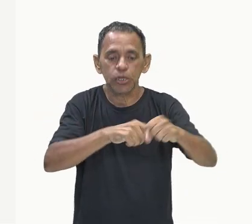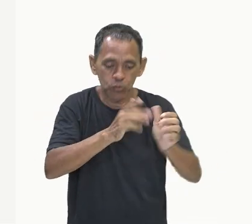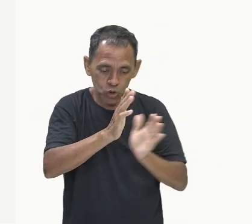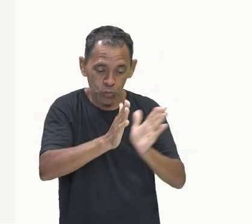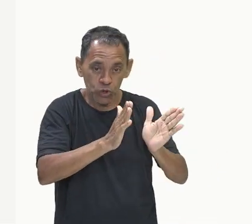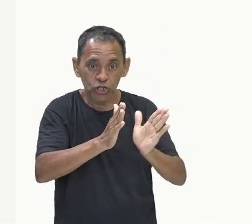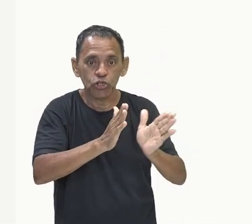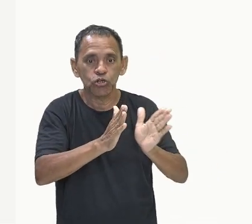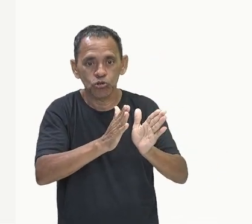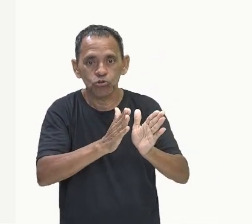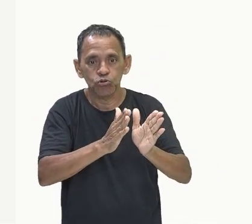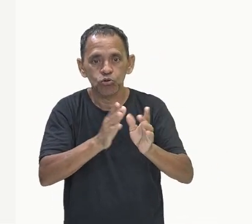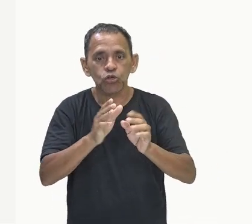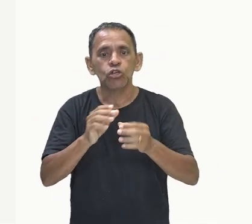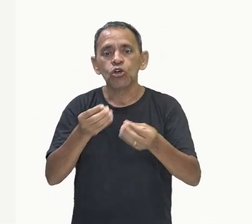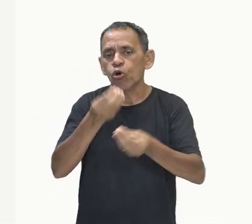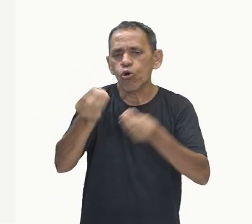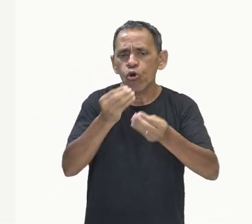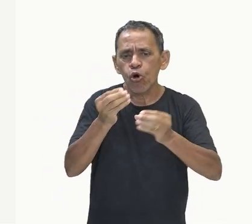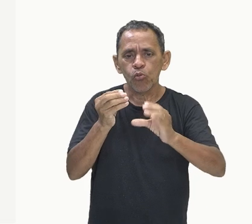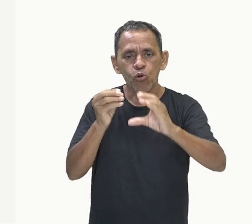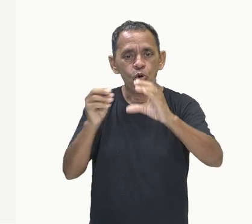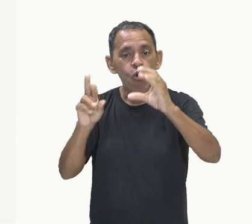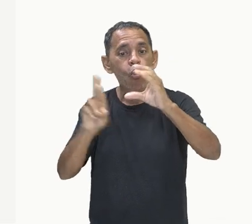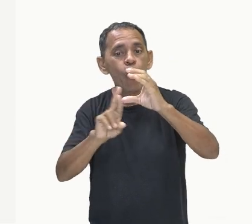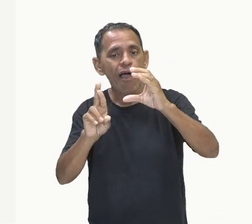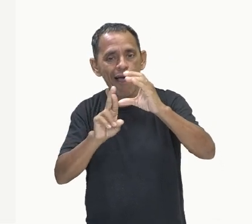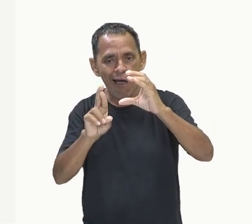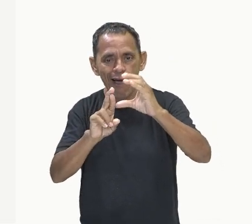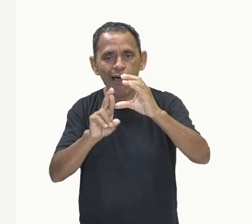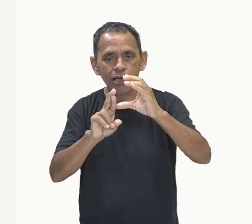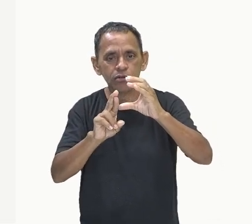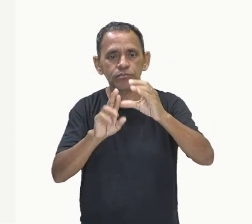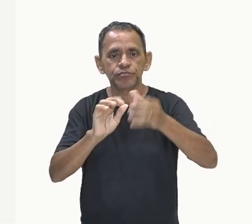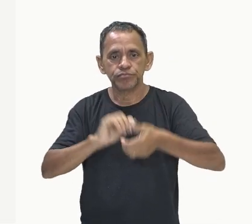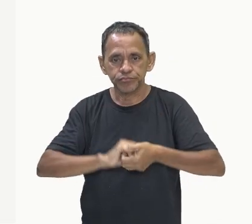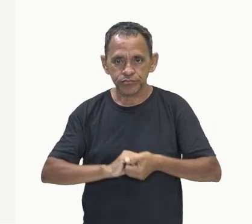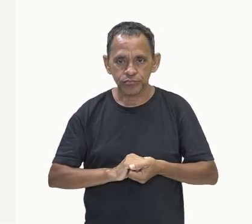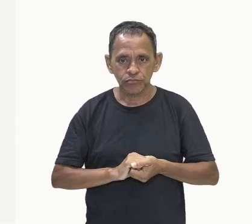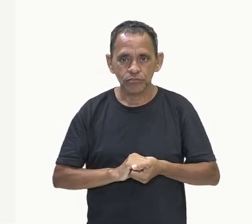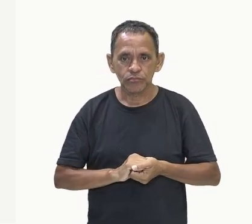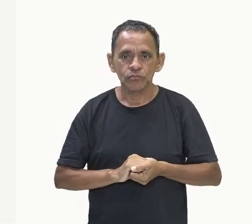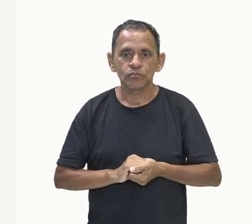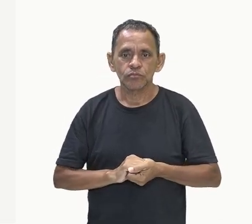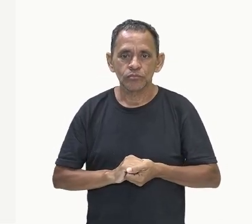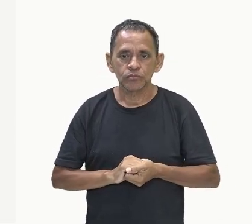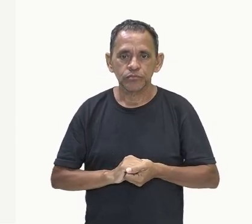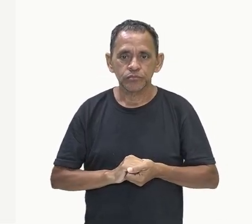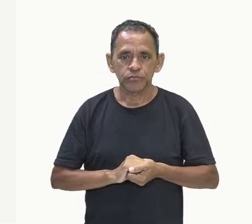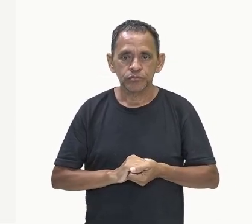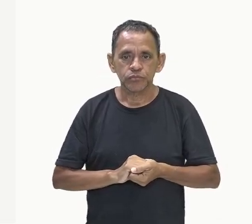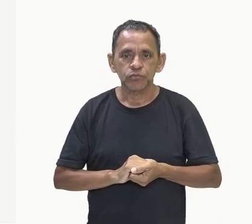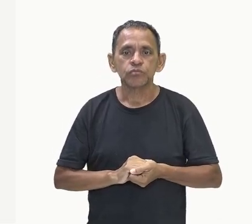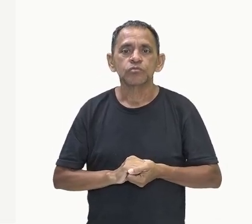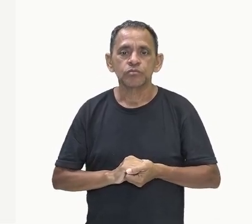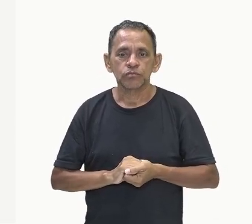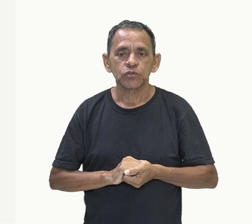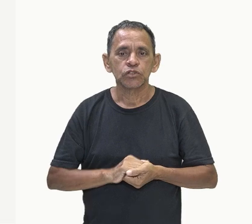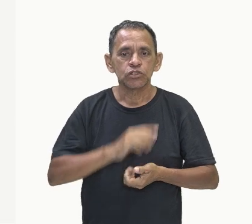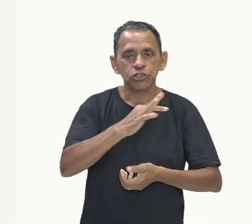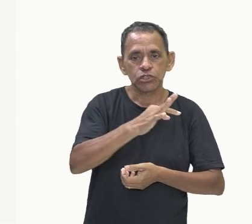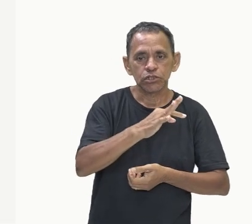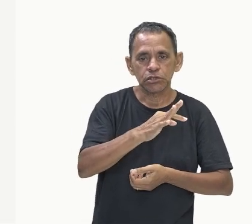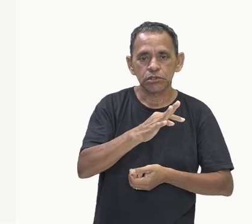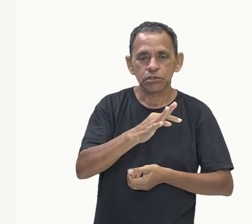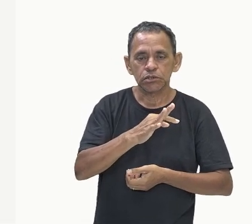e o raio de órbita é que o período ao quadrado sobre o raio de órbita ao cubo é igual a uma constante k.